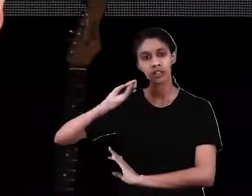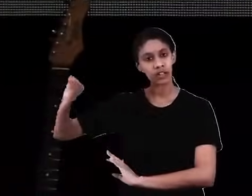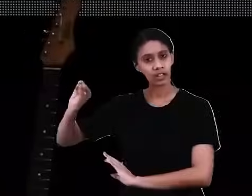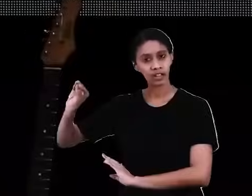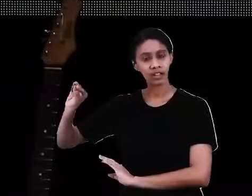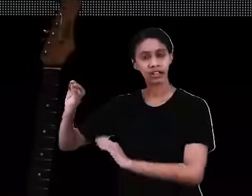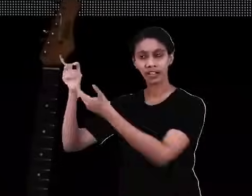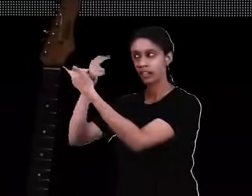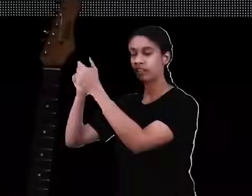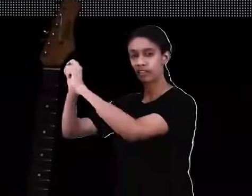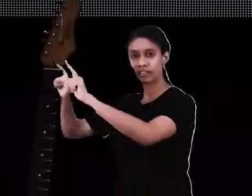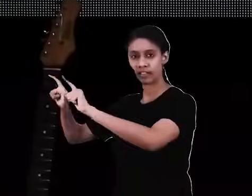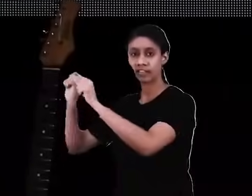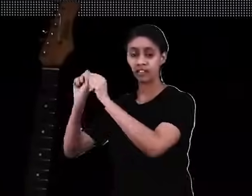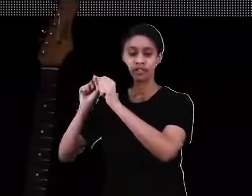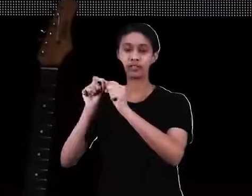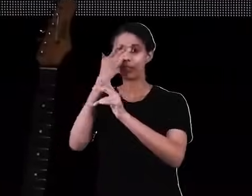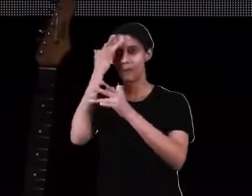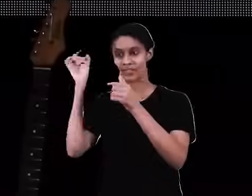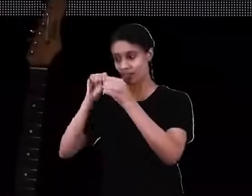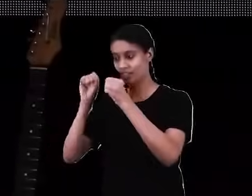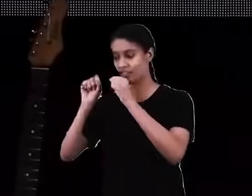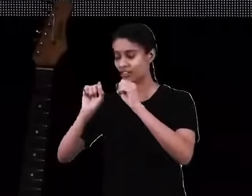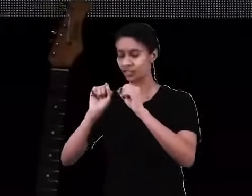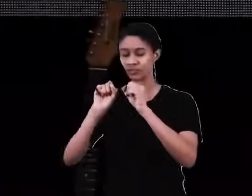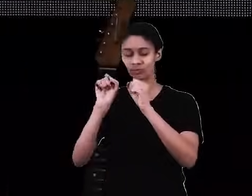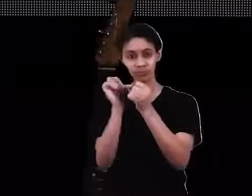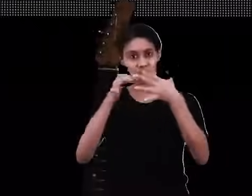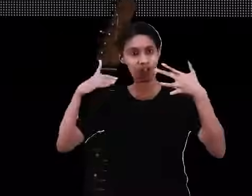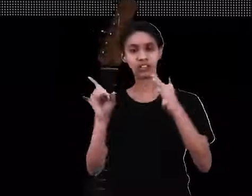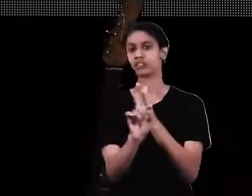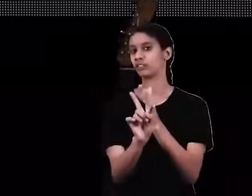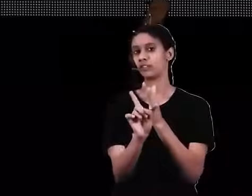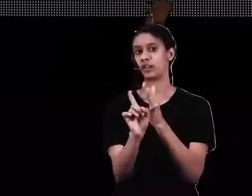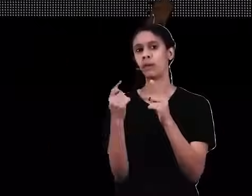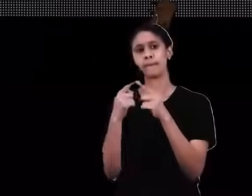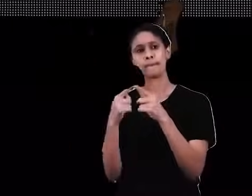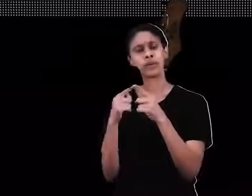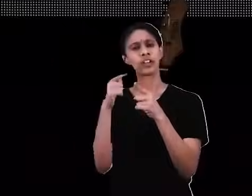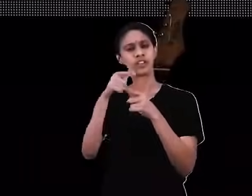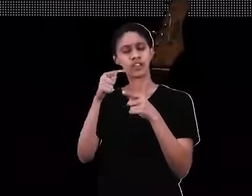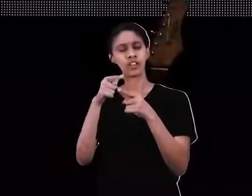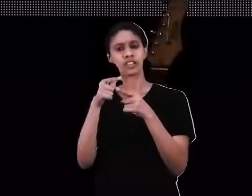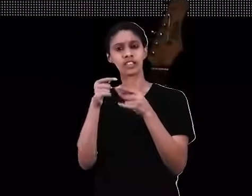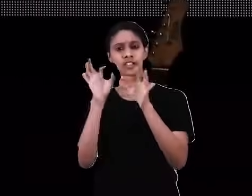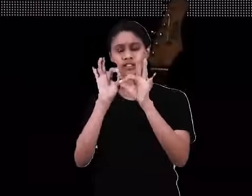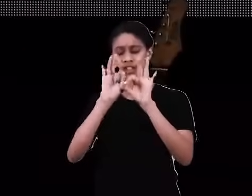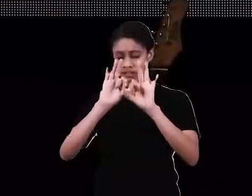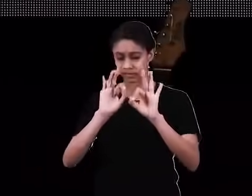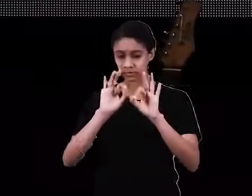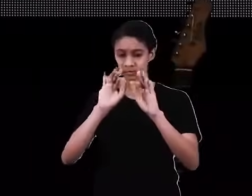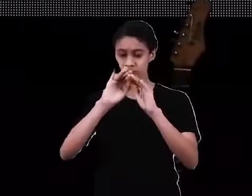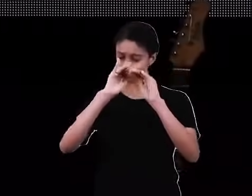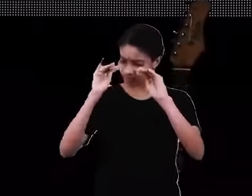artista? Glorifica o artista? E por que você humilha a obra de Deus que é você? Quando você se humilha, quando